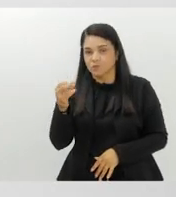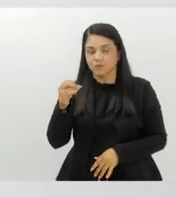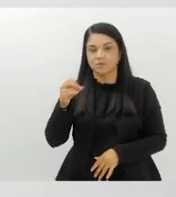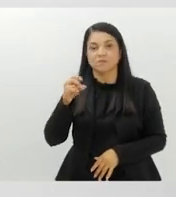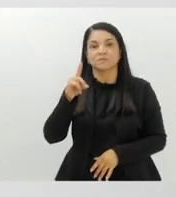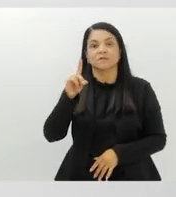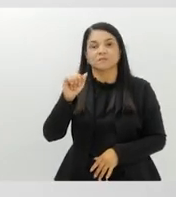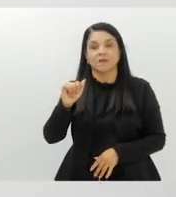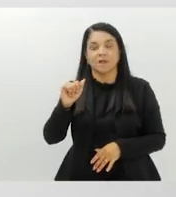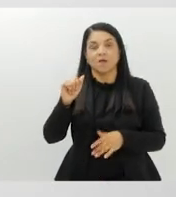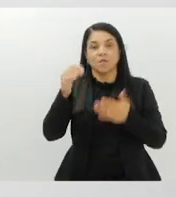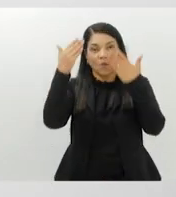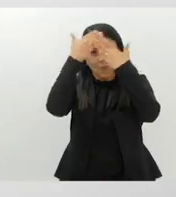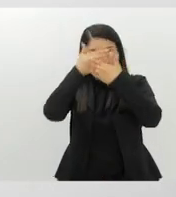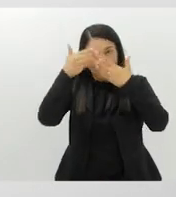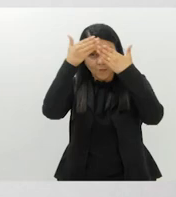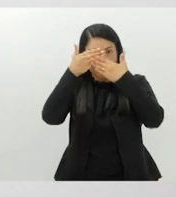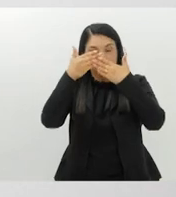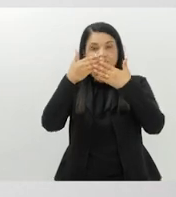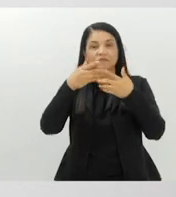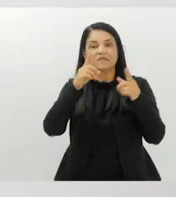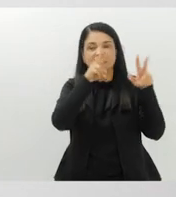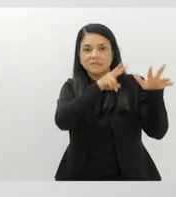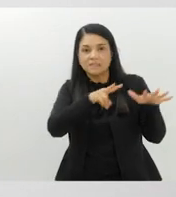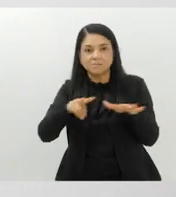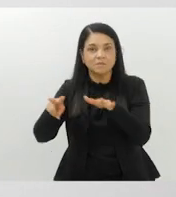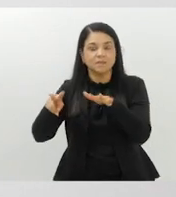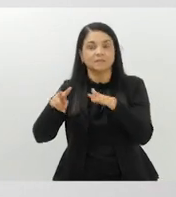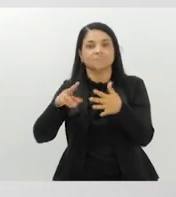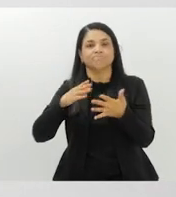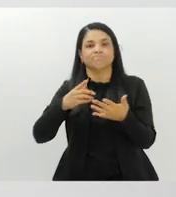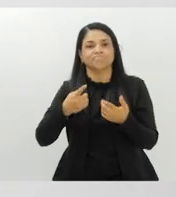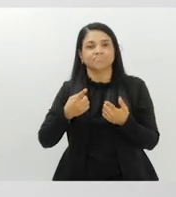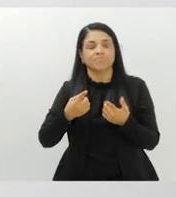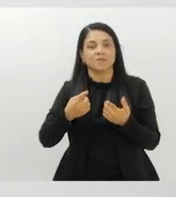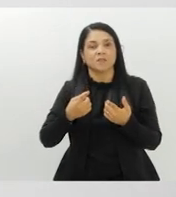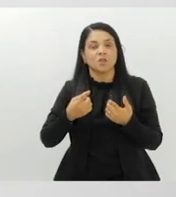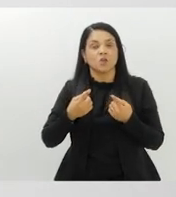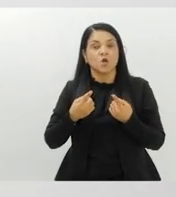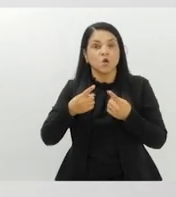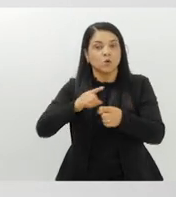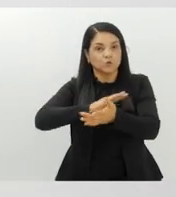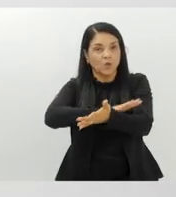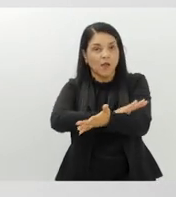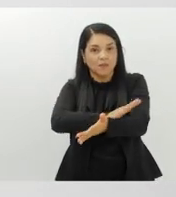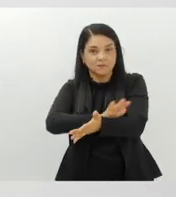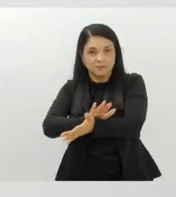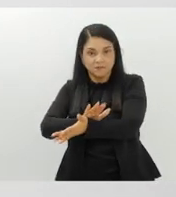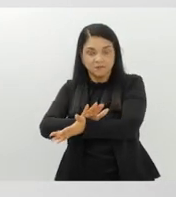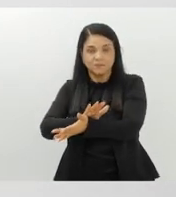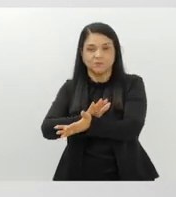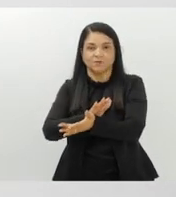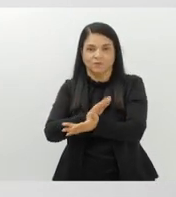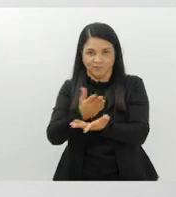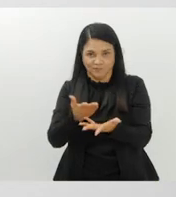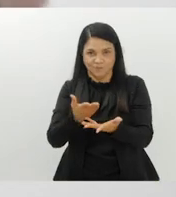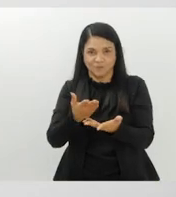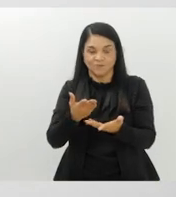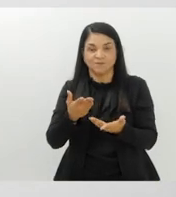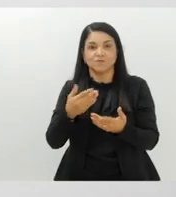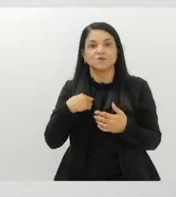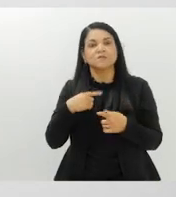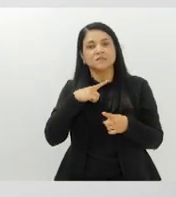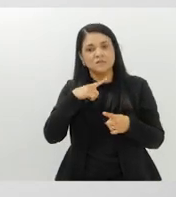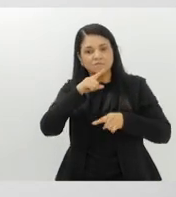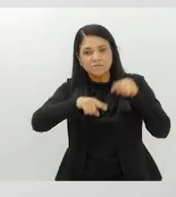na Semana Antirracista, em março deste ano. Essa exposição, deputado, contou com